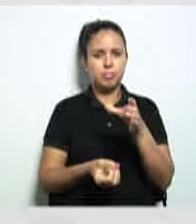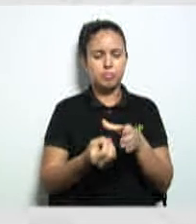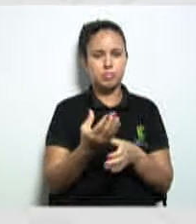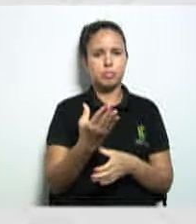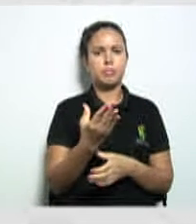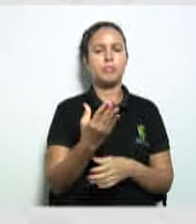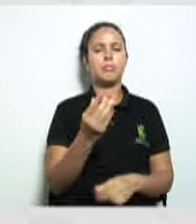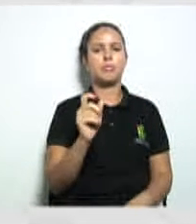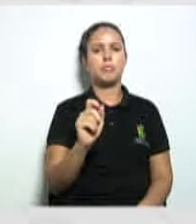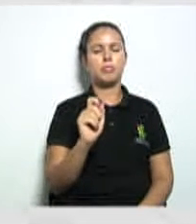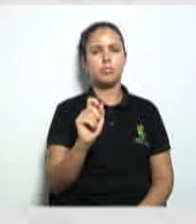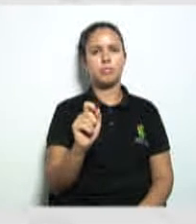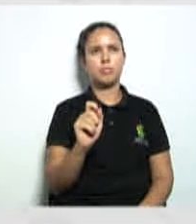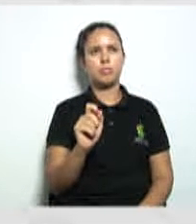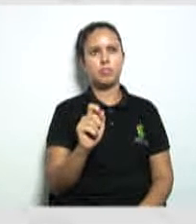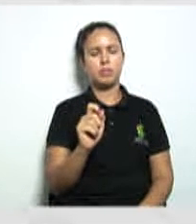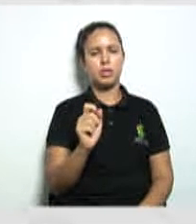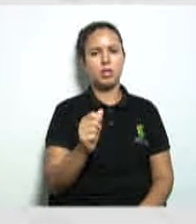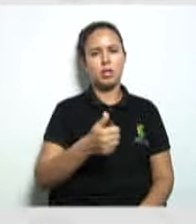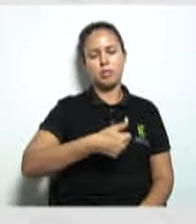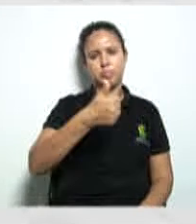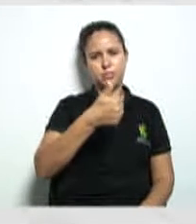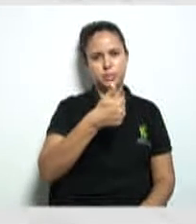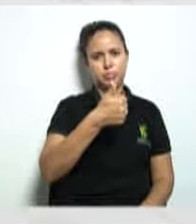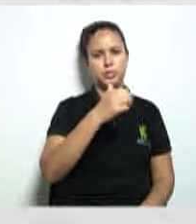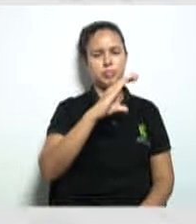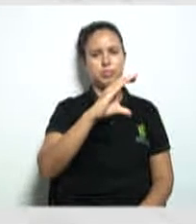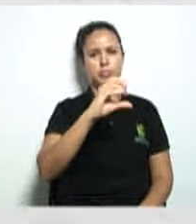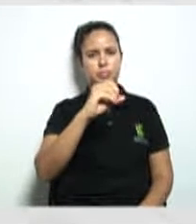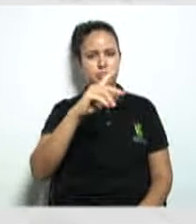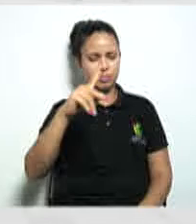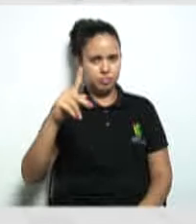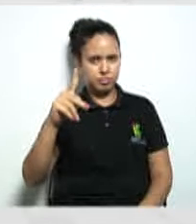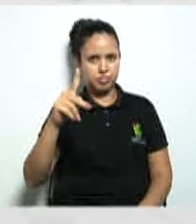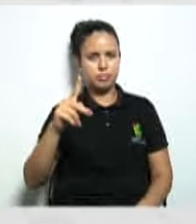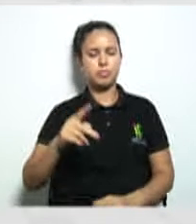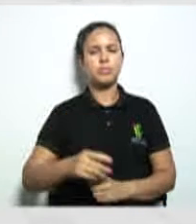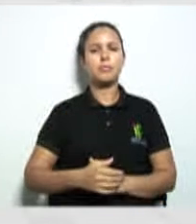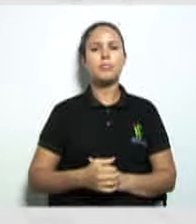também a primeira cooperativa, né?